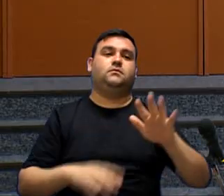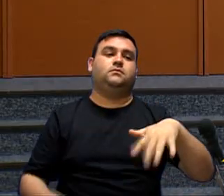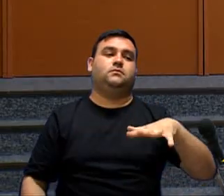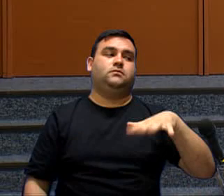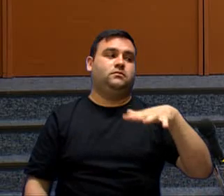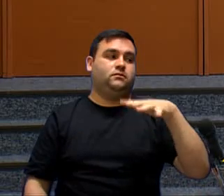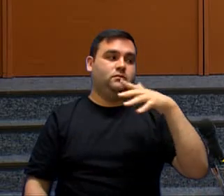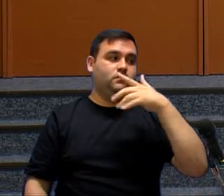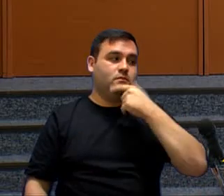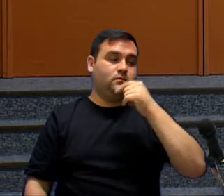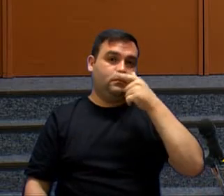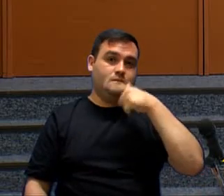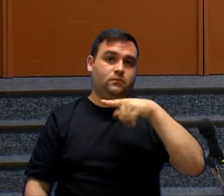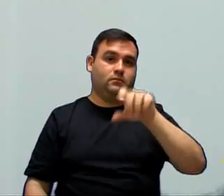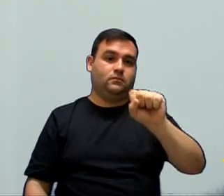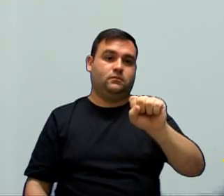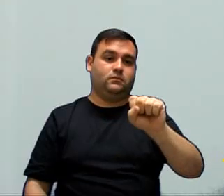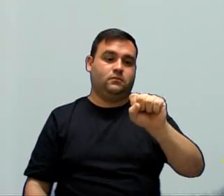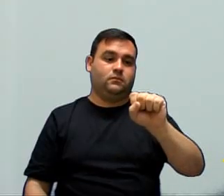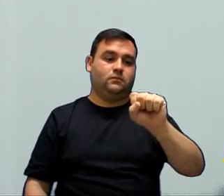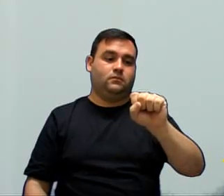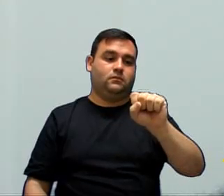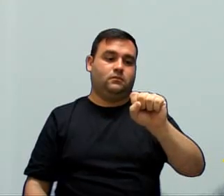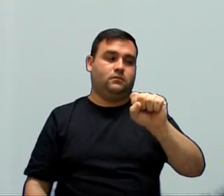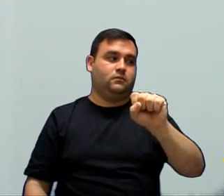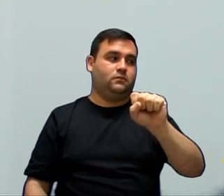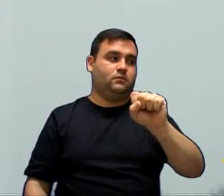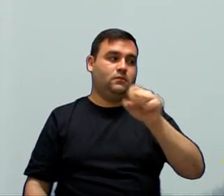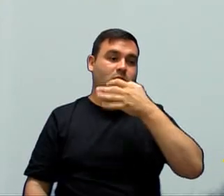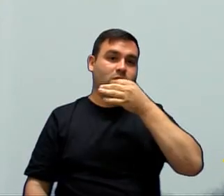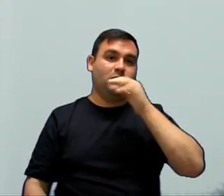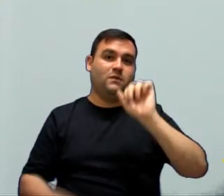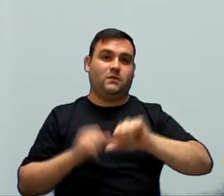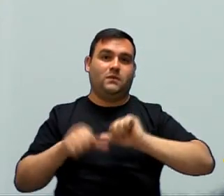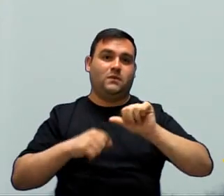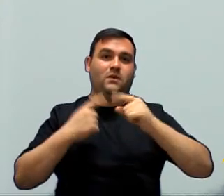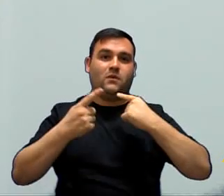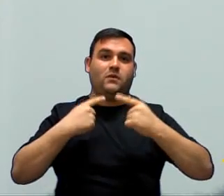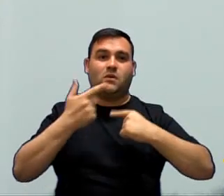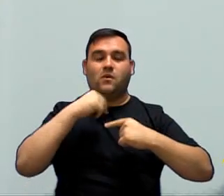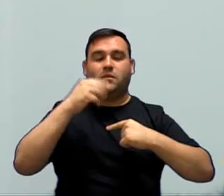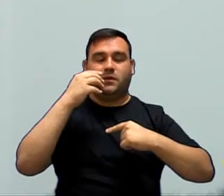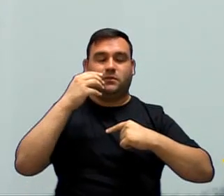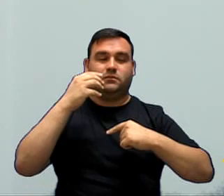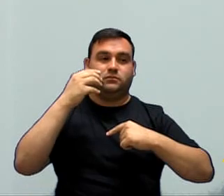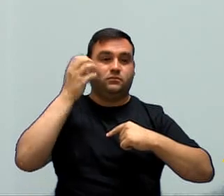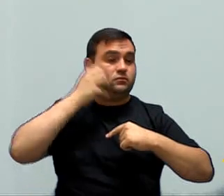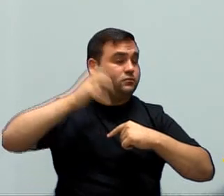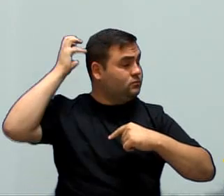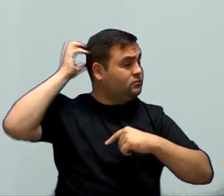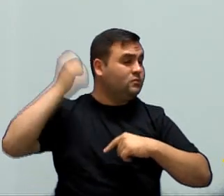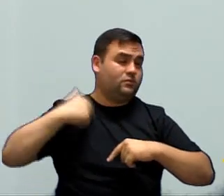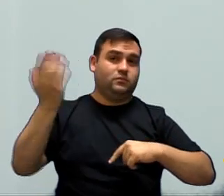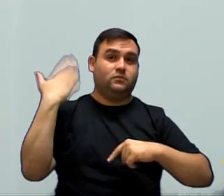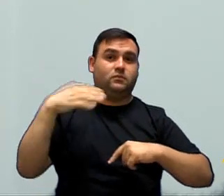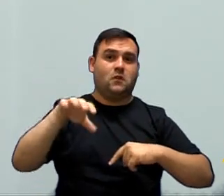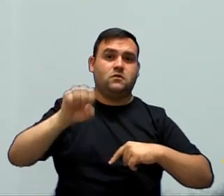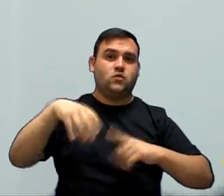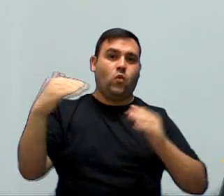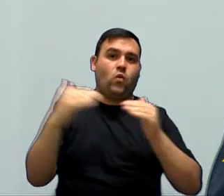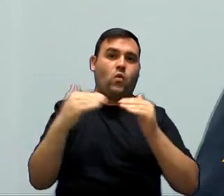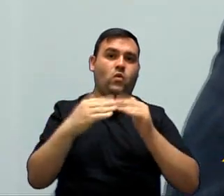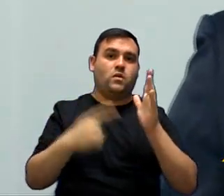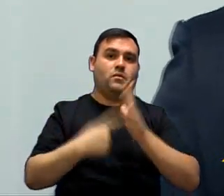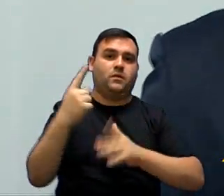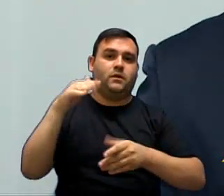Pérez. Não, ó. Vereador. Pode mudar de opinião, vereador. Eu vou parlamentar aqui o vereador Pérez, até. Eu votei sim no,